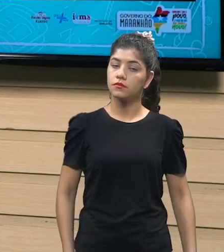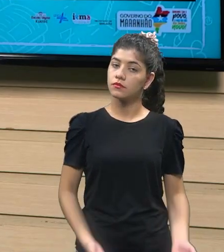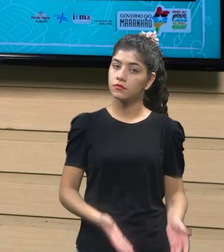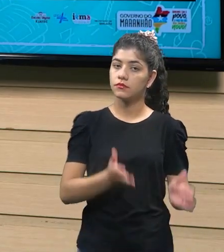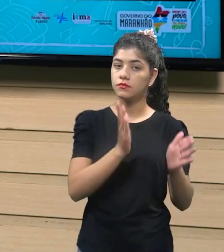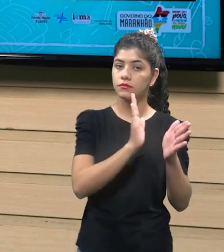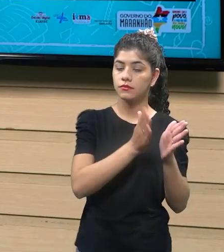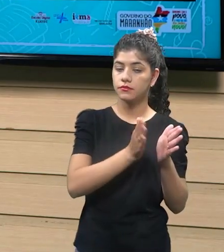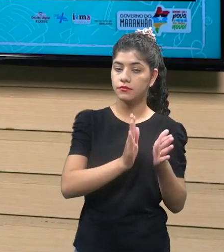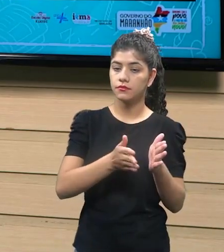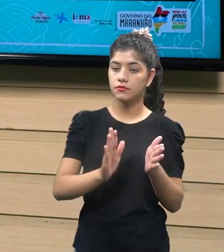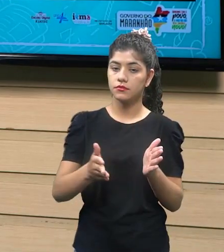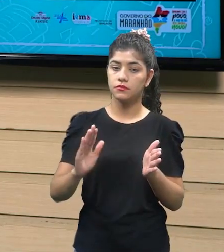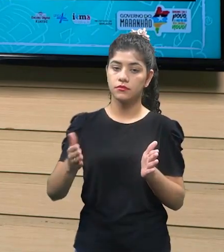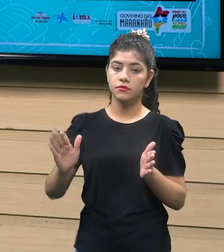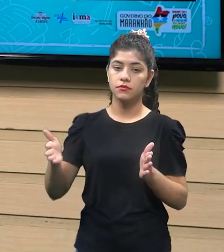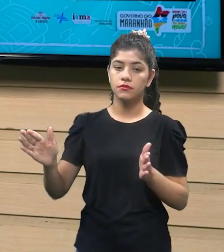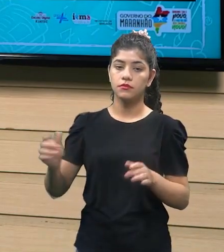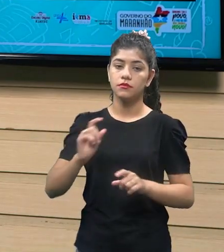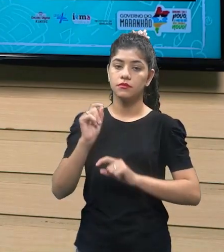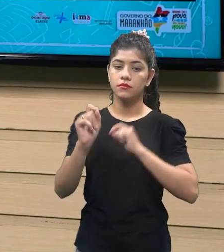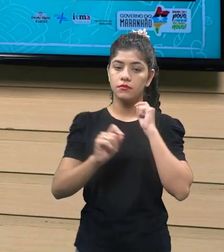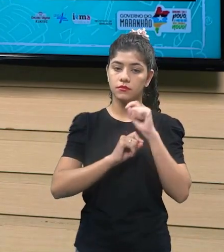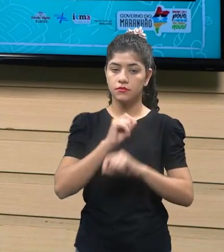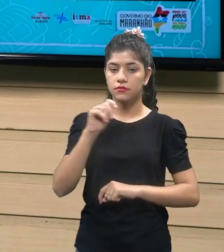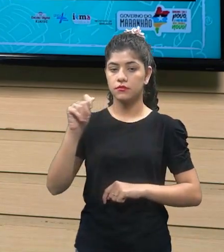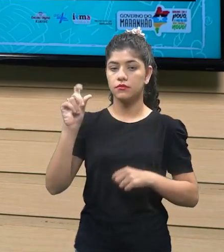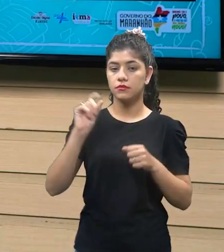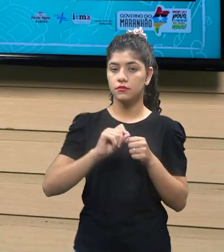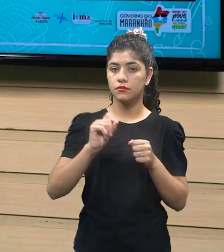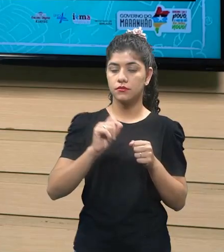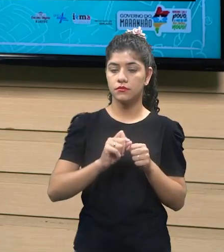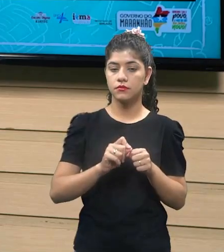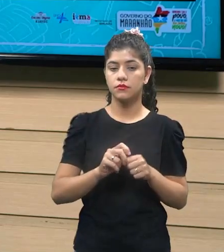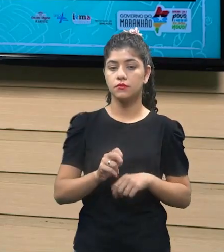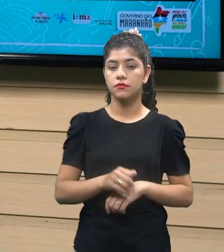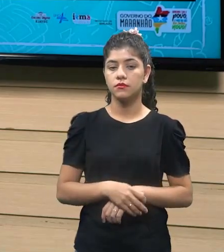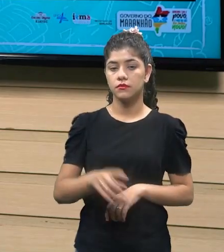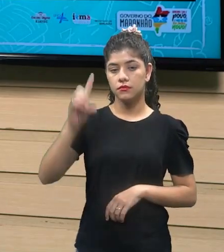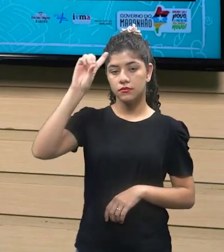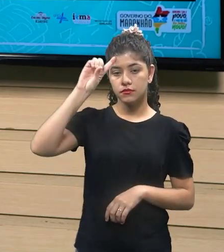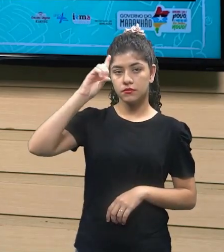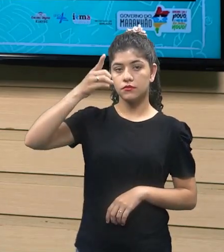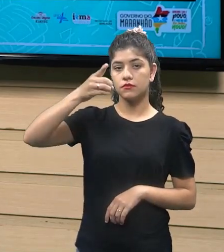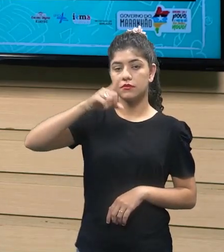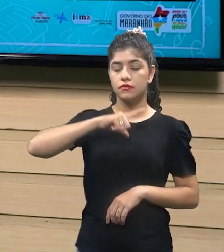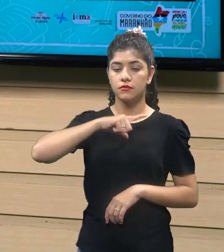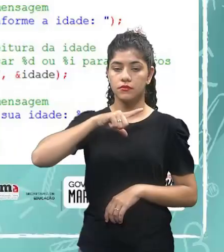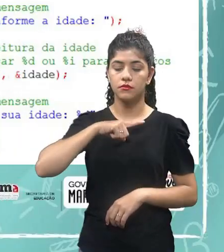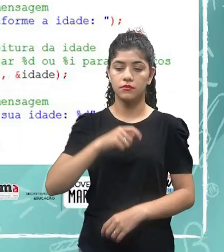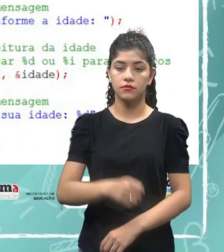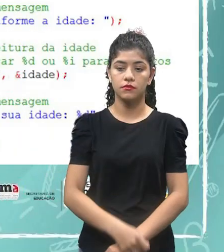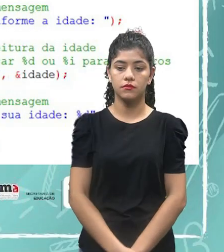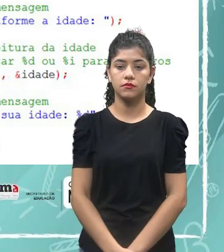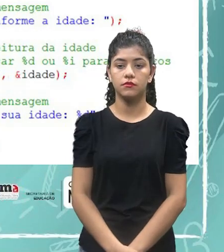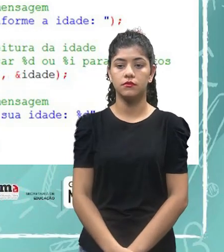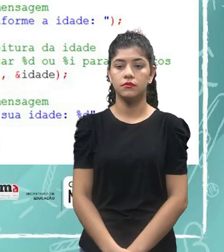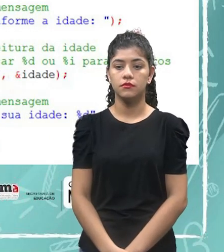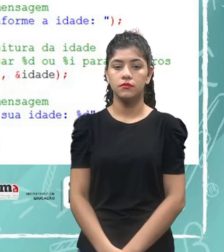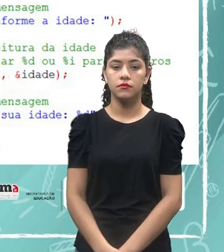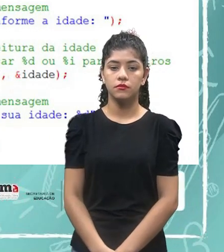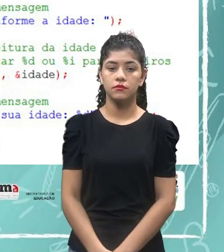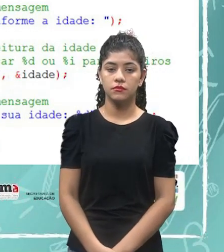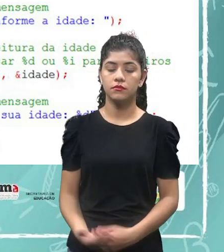sequência que a máquina vai realizar de acordo com os comandos que vai ter ali no algoritmo. A linguagem